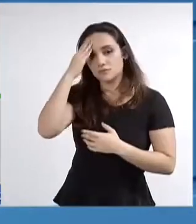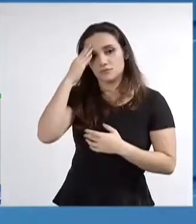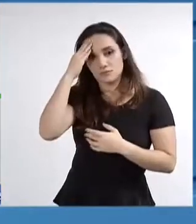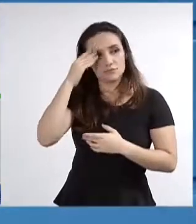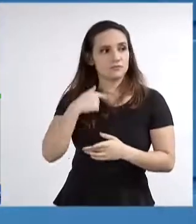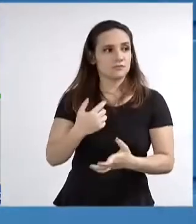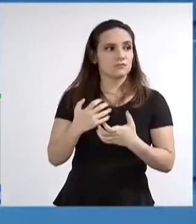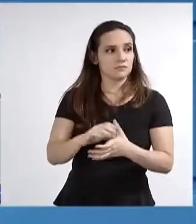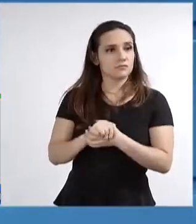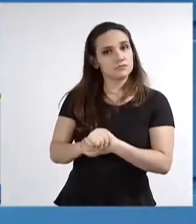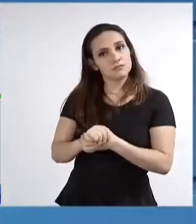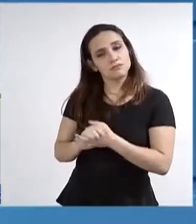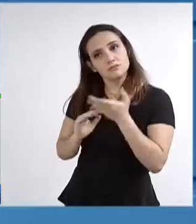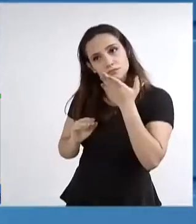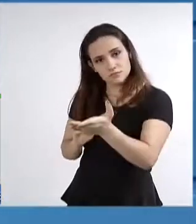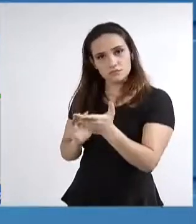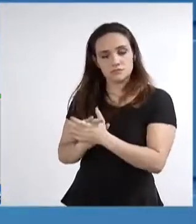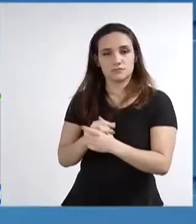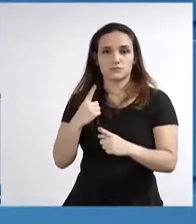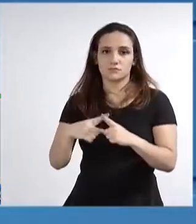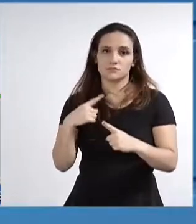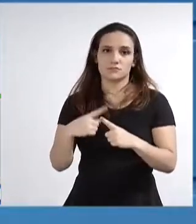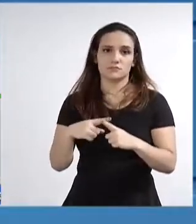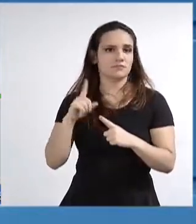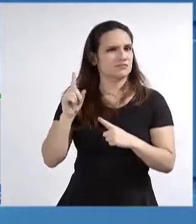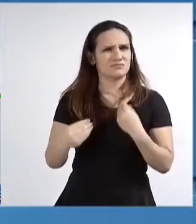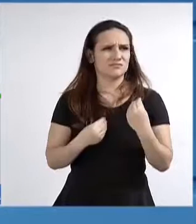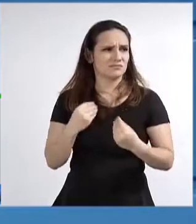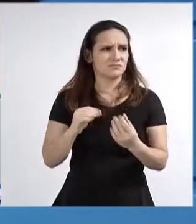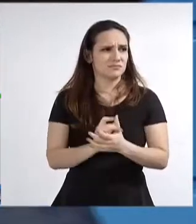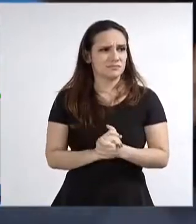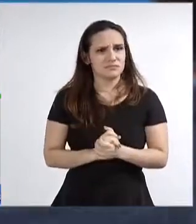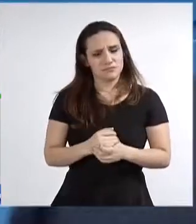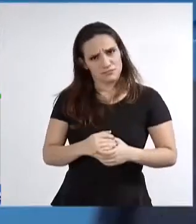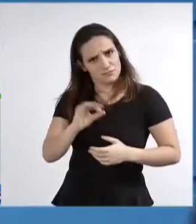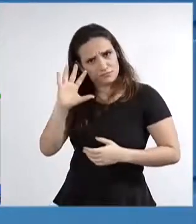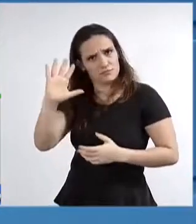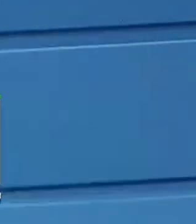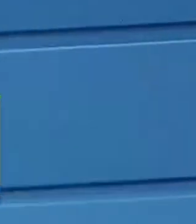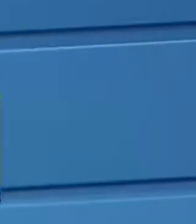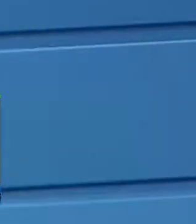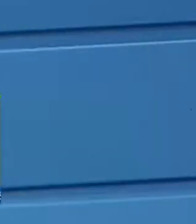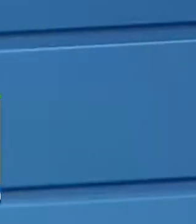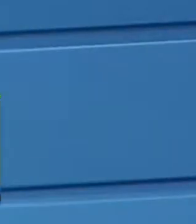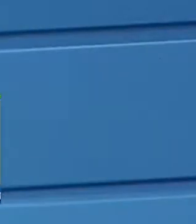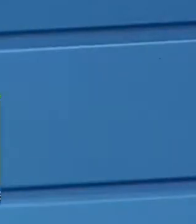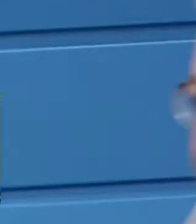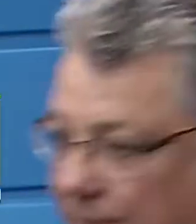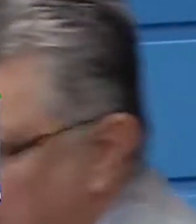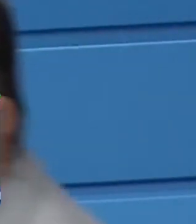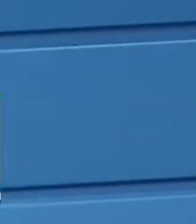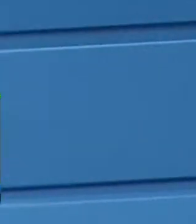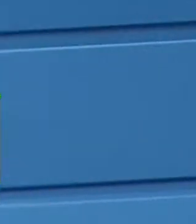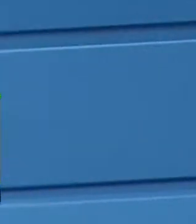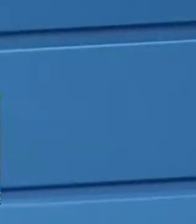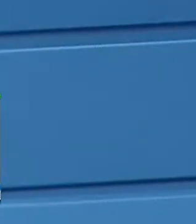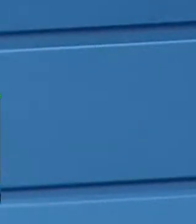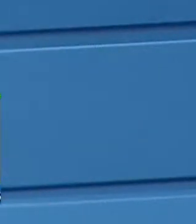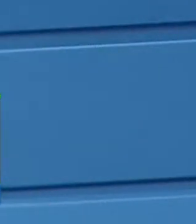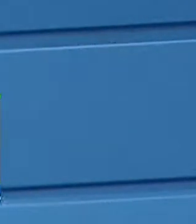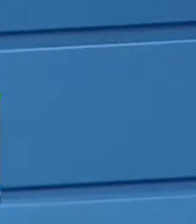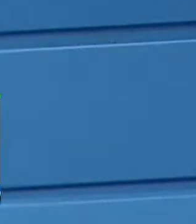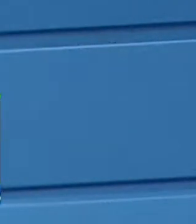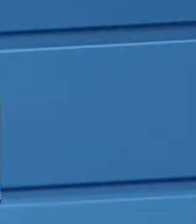esta casa, mesmo porque é um absurdo o que acontece com a Justiça Federal concernente a Mato Grosso do Sul.